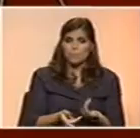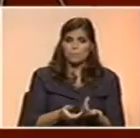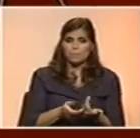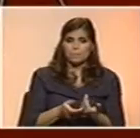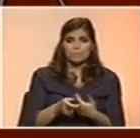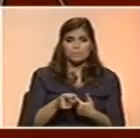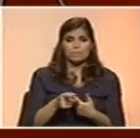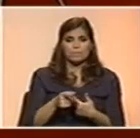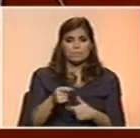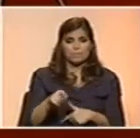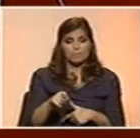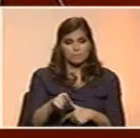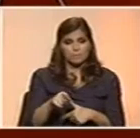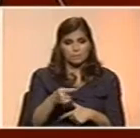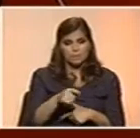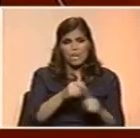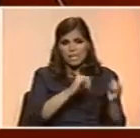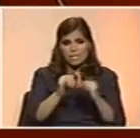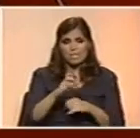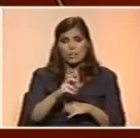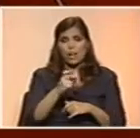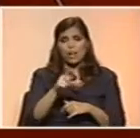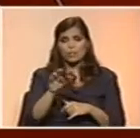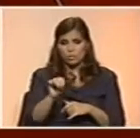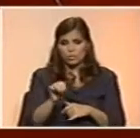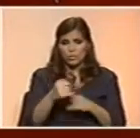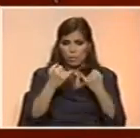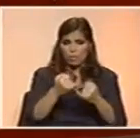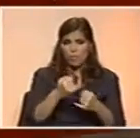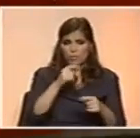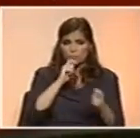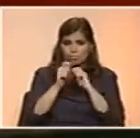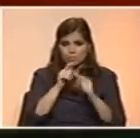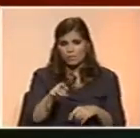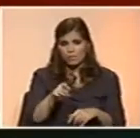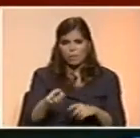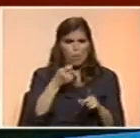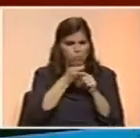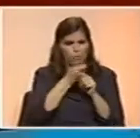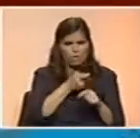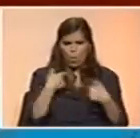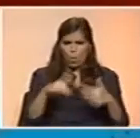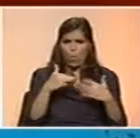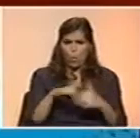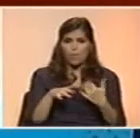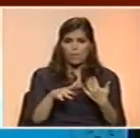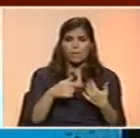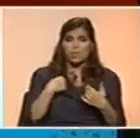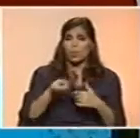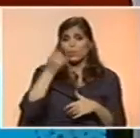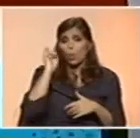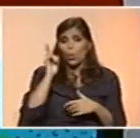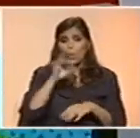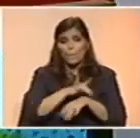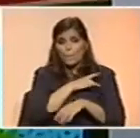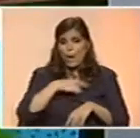leva-nos longe. Porque muito embora, não sei... Vai a seguir, mas vamos pôr uma reportagem no meio. Só porque isto, efetivamente, é uma grande provocação. E, embora não seja veterinária,